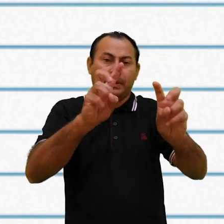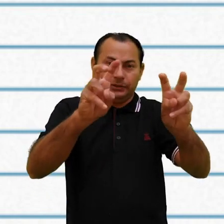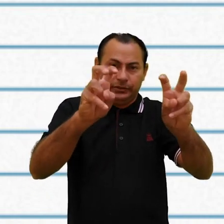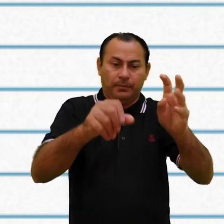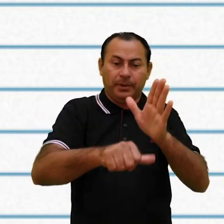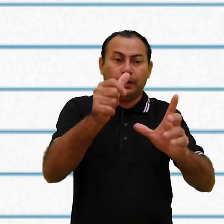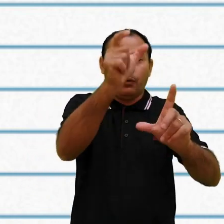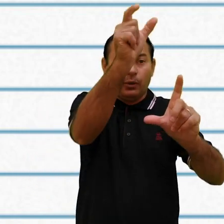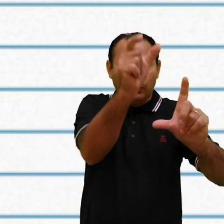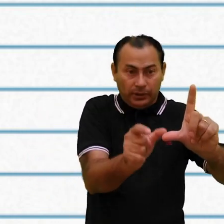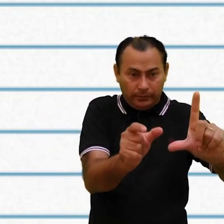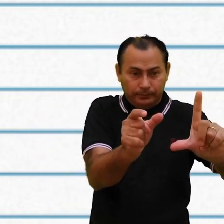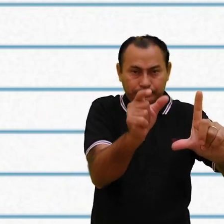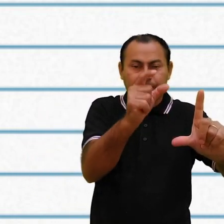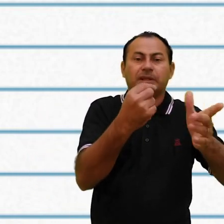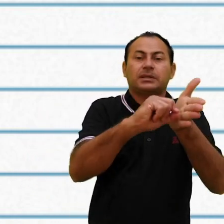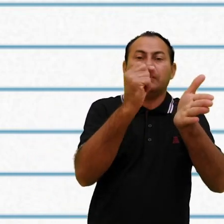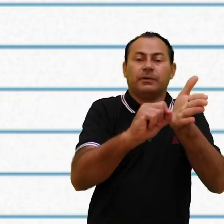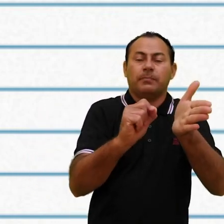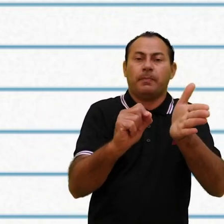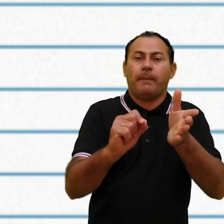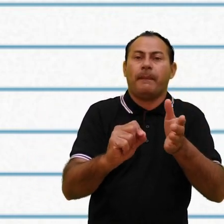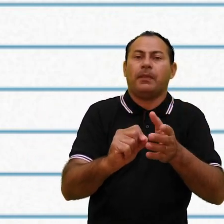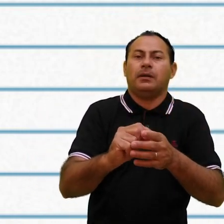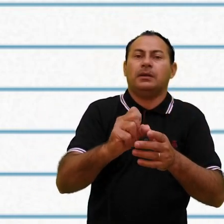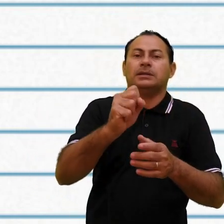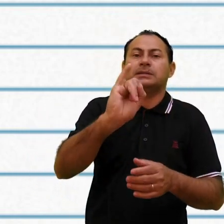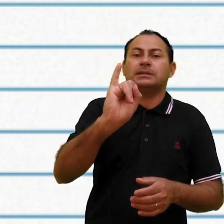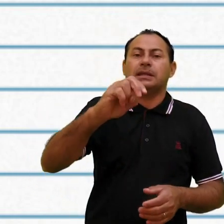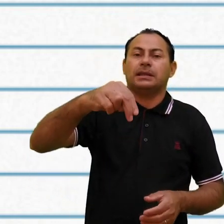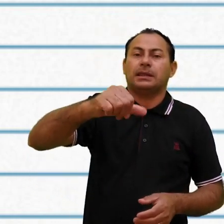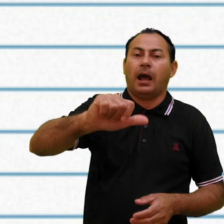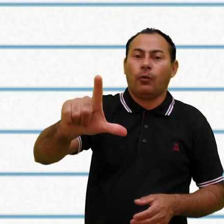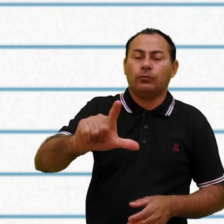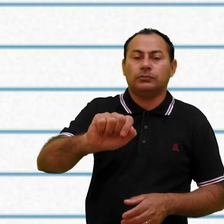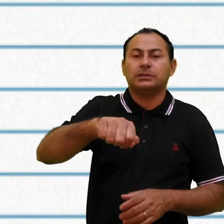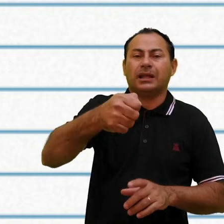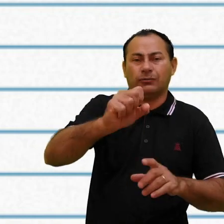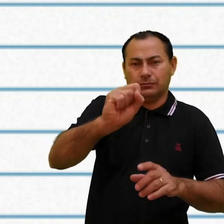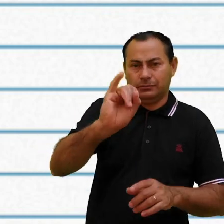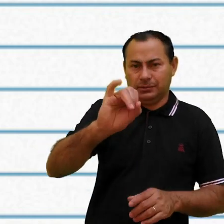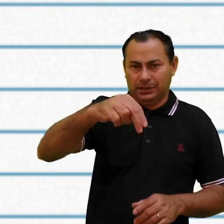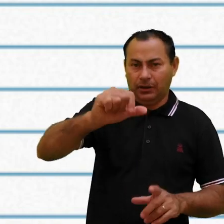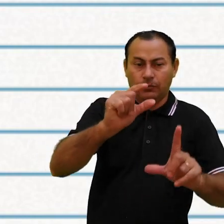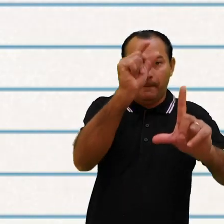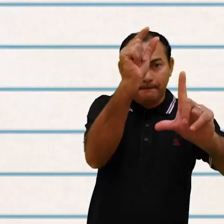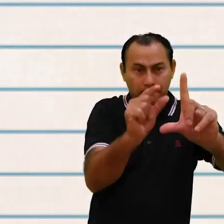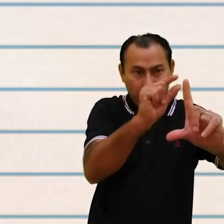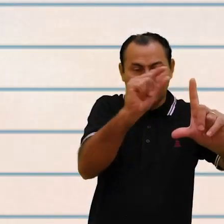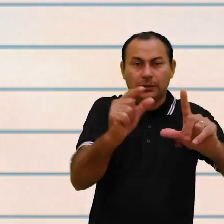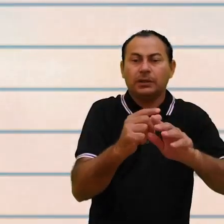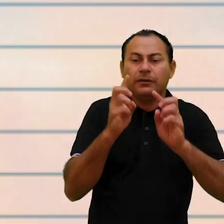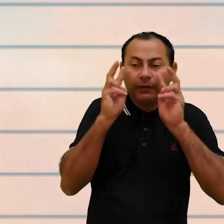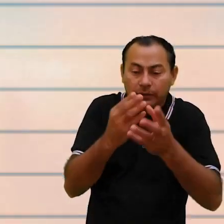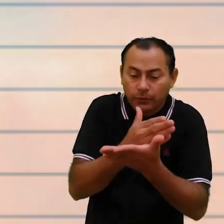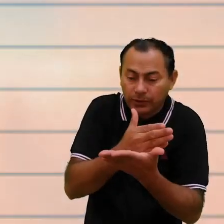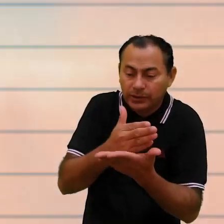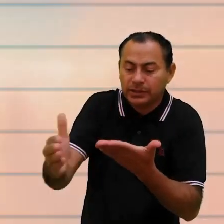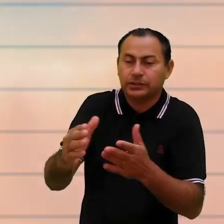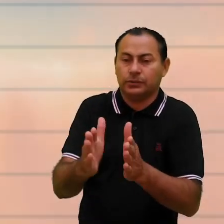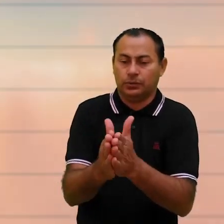esta primeira coluna. Escreva: Sinal. Preste atenção no início do livro